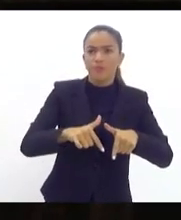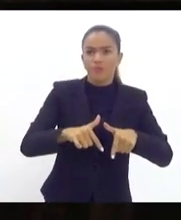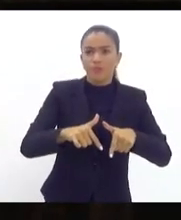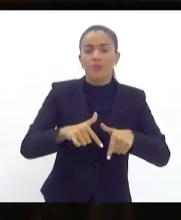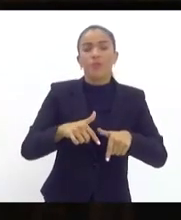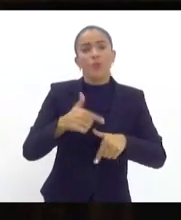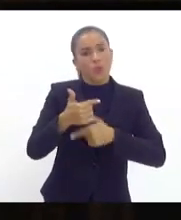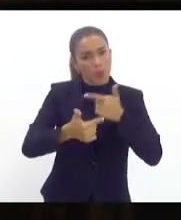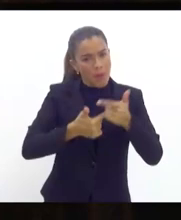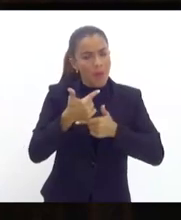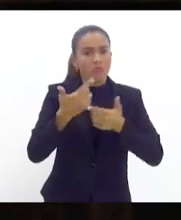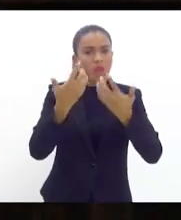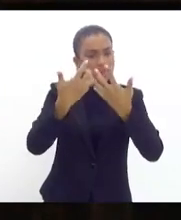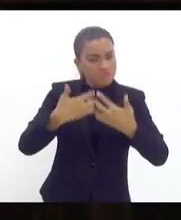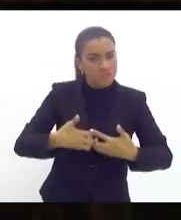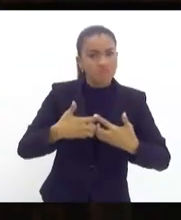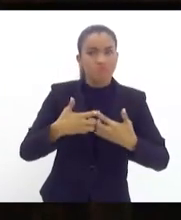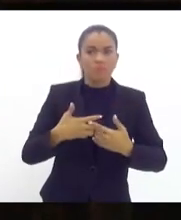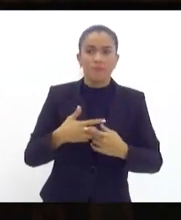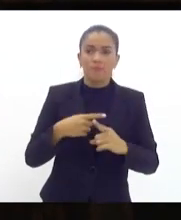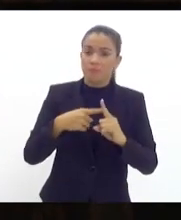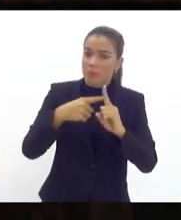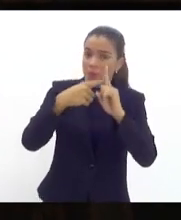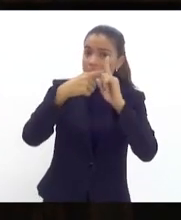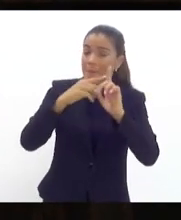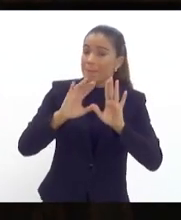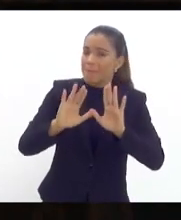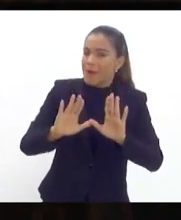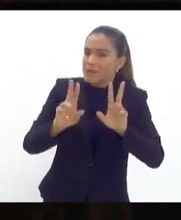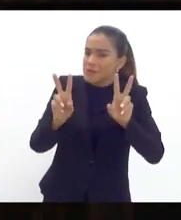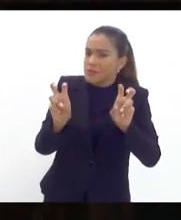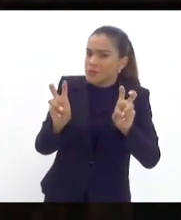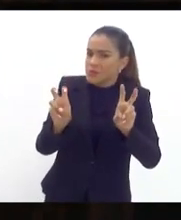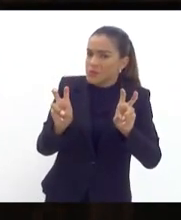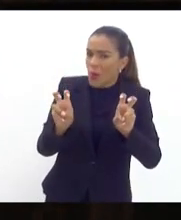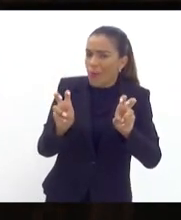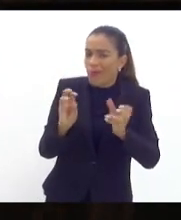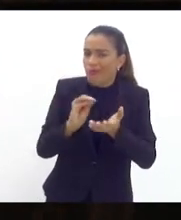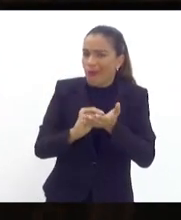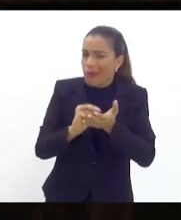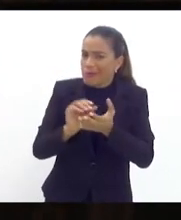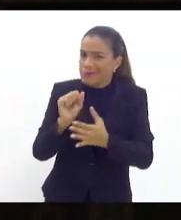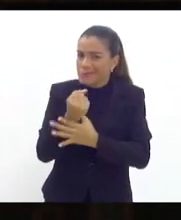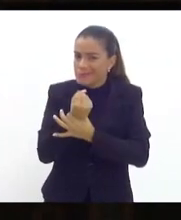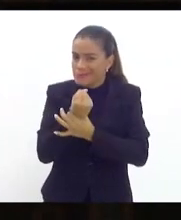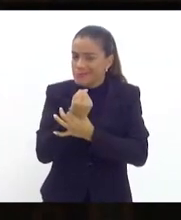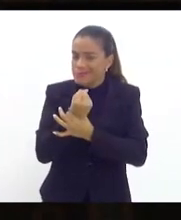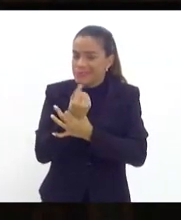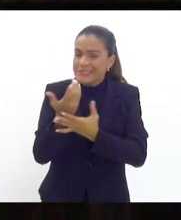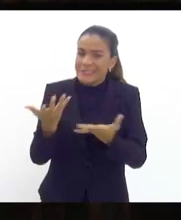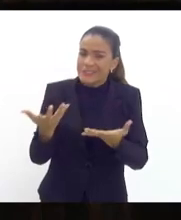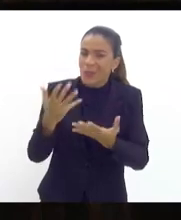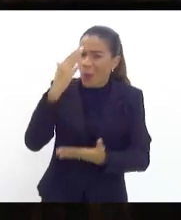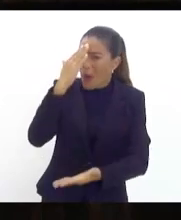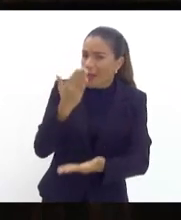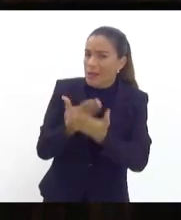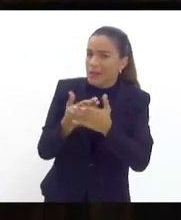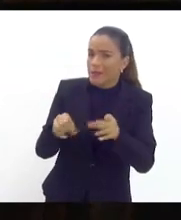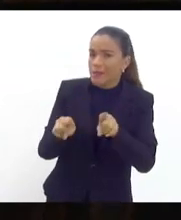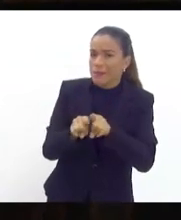sendo eficaz agora essa questão da da insegurança acredito também que